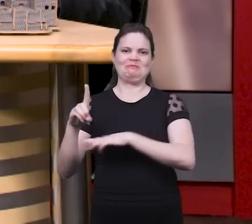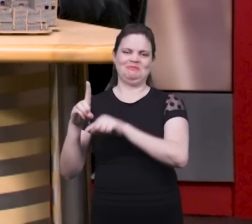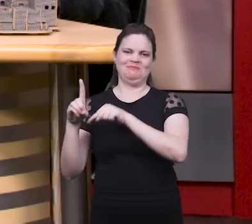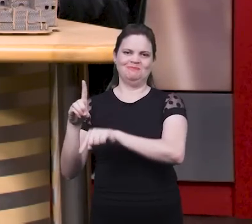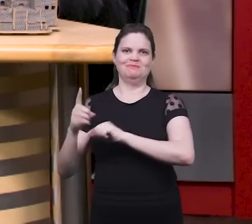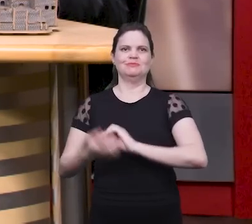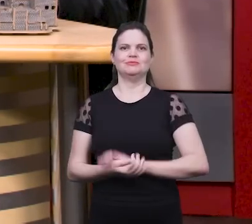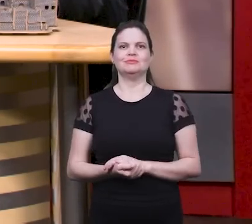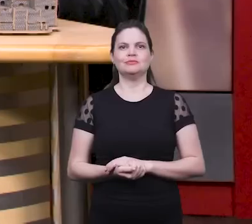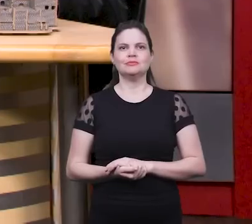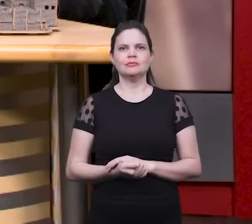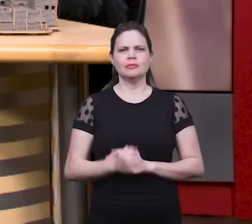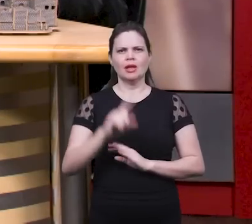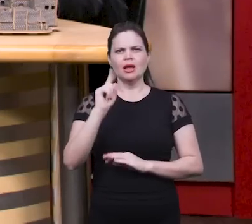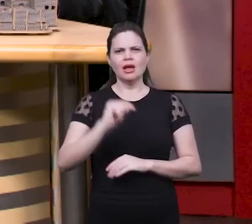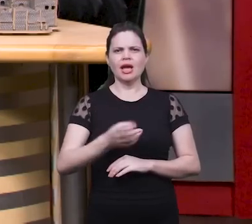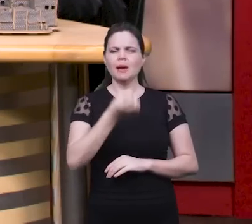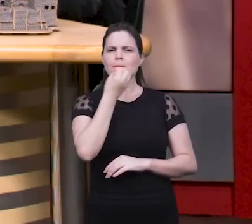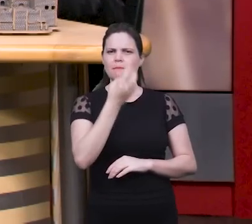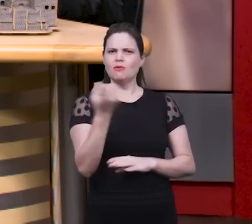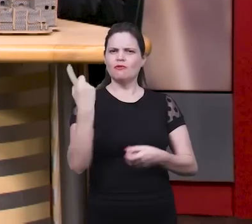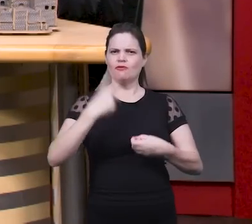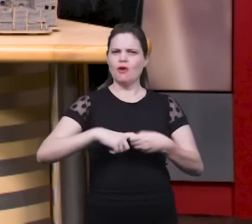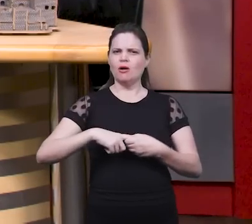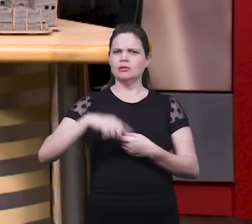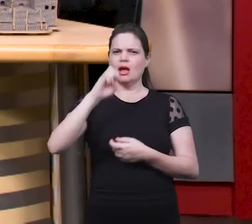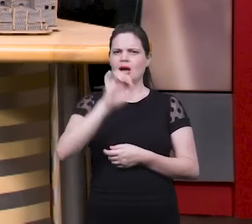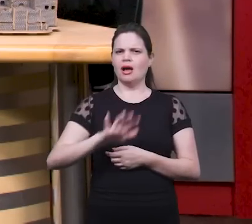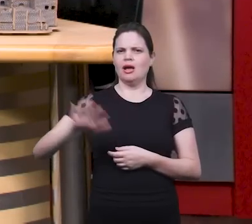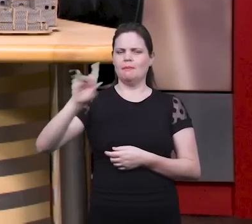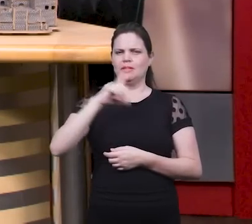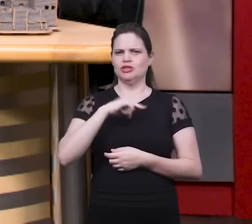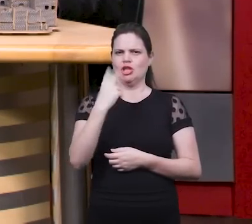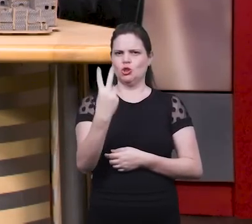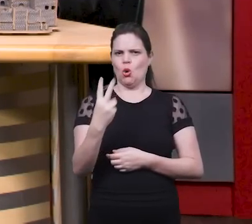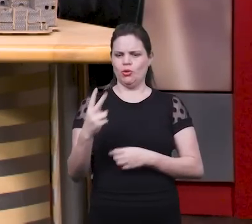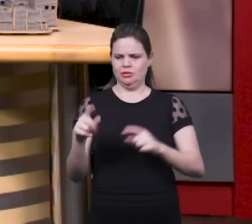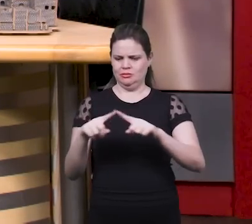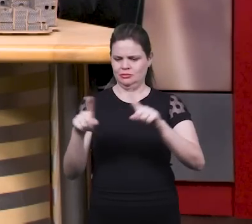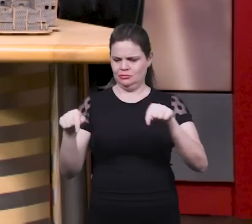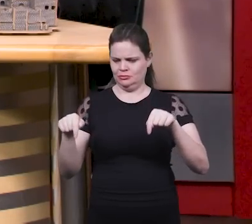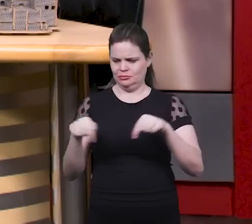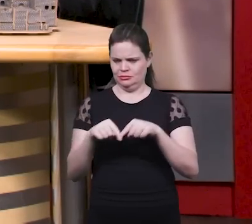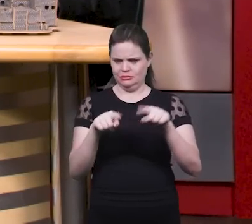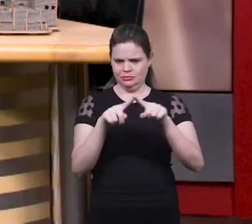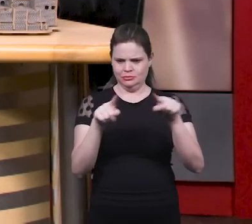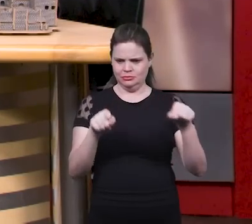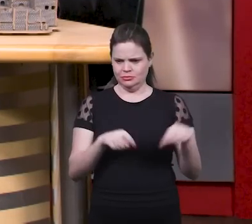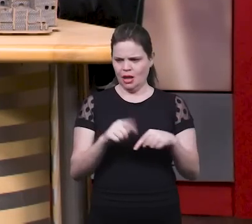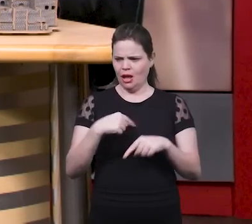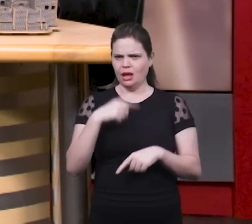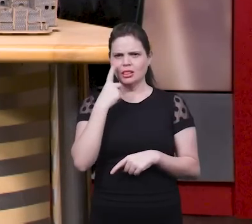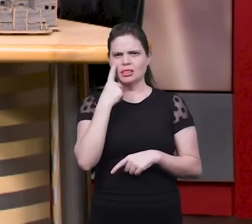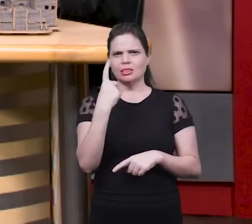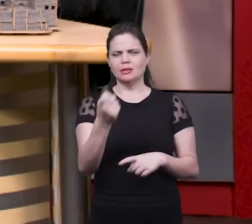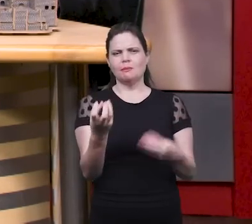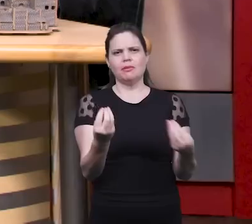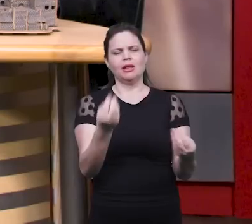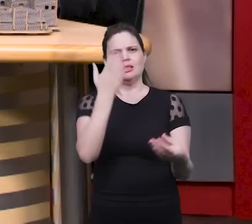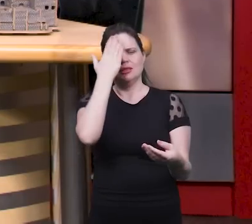mostrar os dois juntos lá, voltar àquela figura anterior. É o próximo ali dos dois. Aquilo ali é interessante, né? Para entender. Para